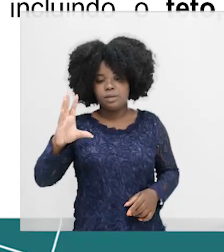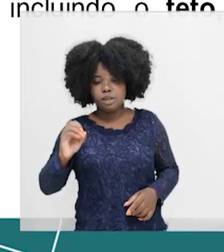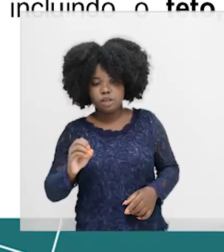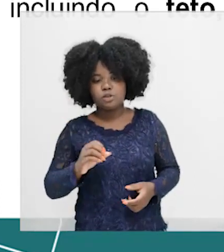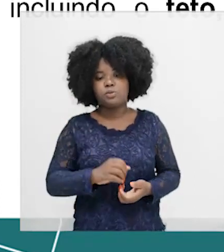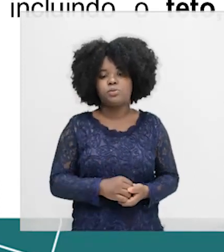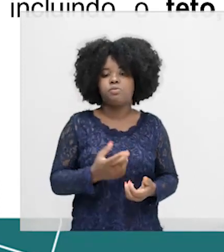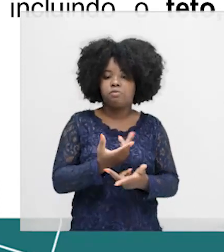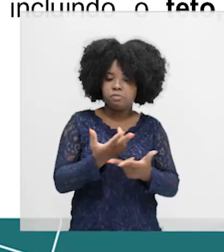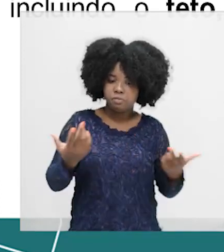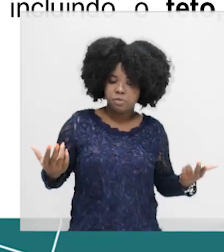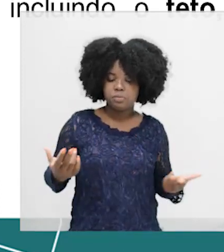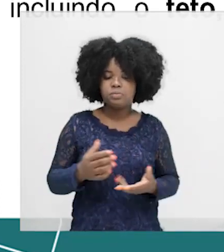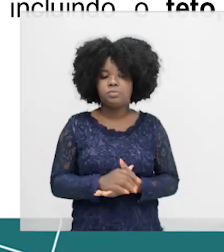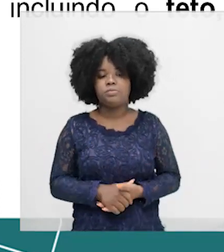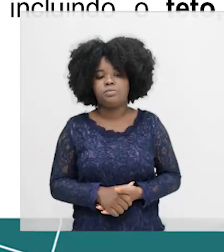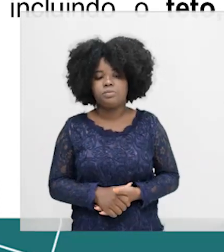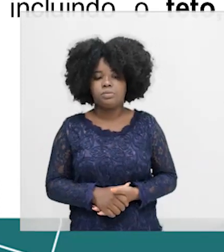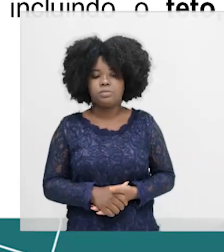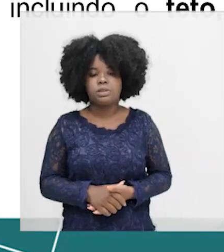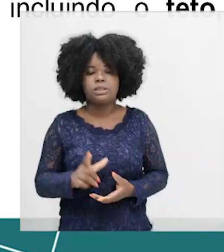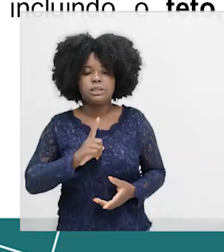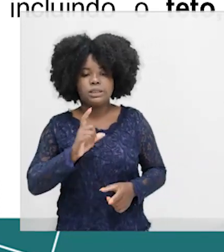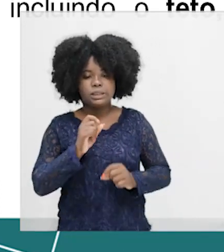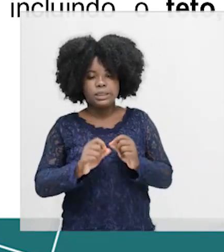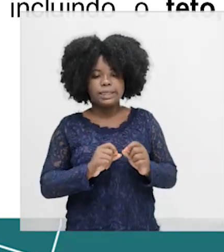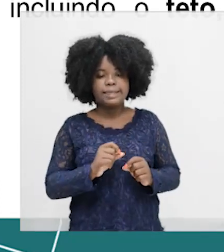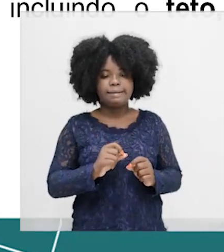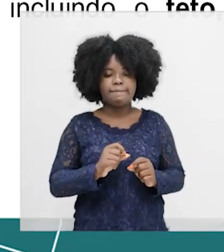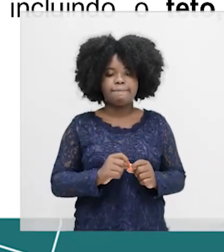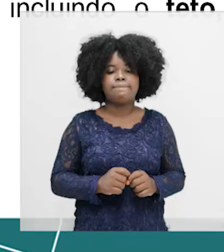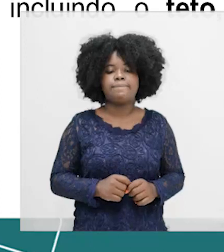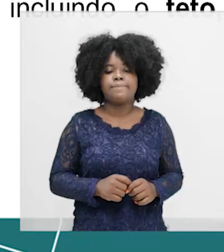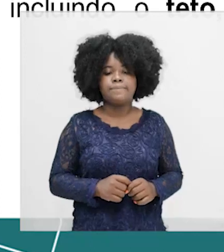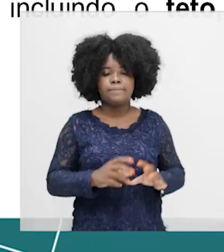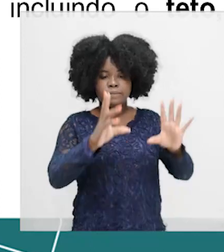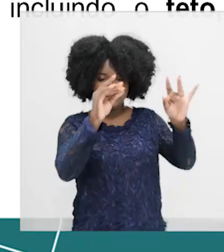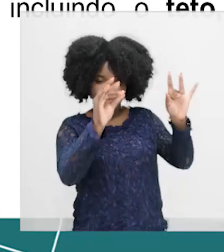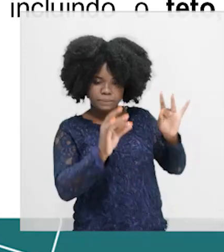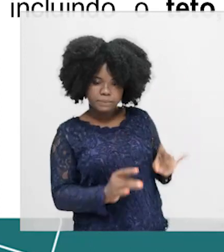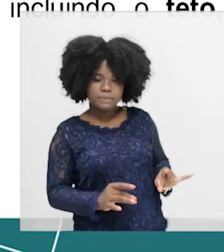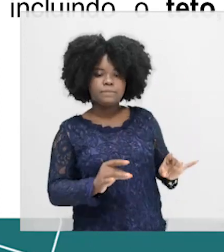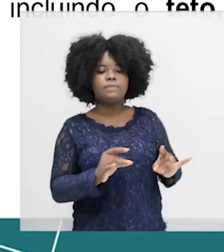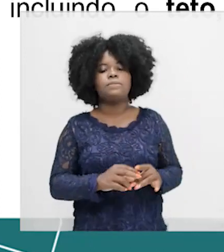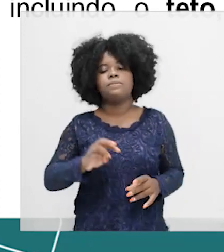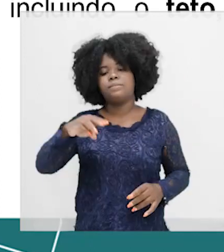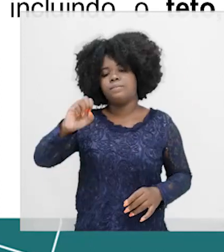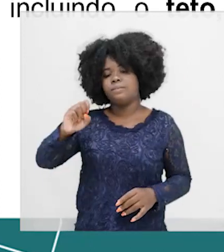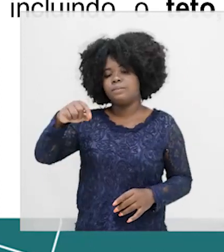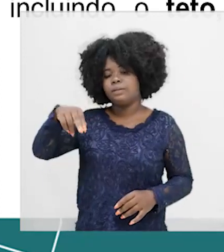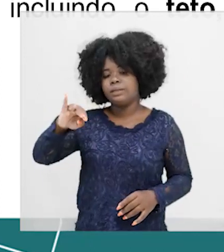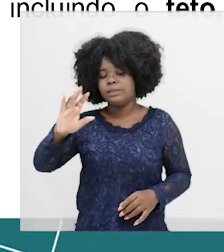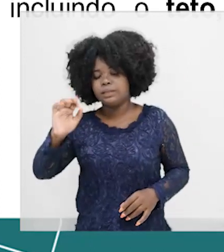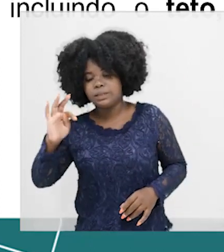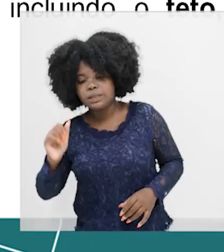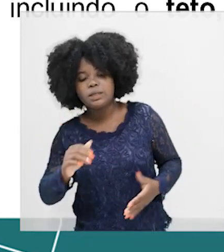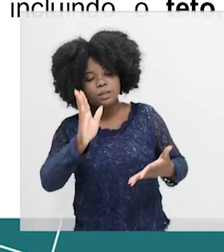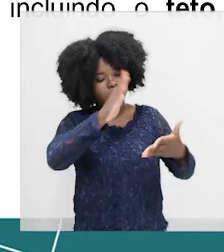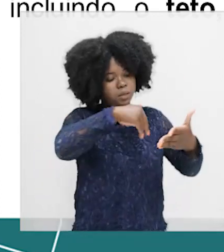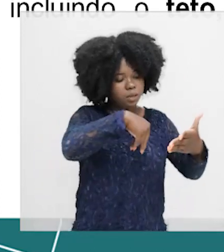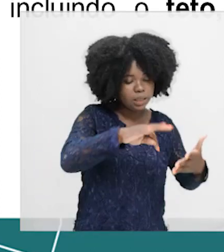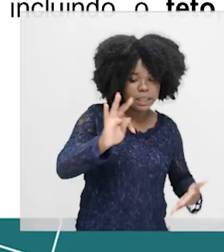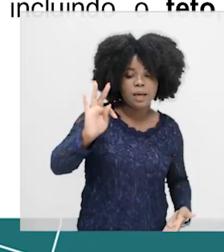geometria, usada em outras formas de arte, que é o caso da arquitetura, né, da decoração externa das mesquitas, das pinturas,